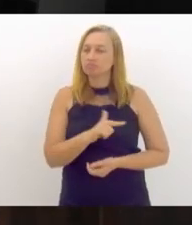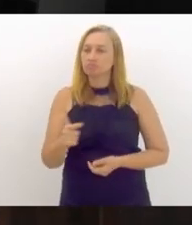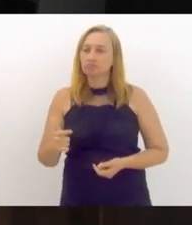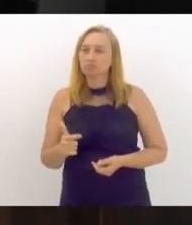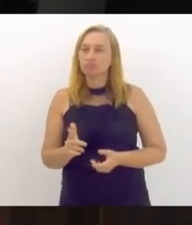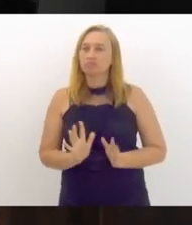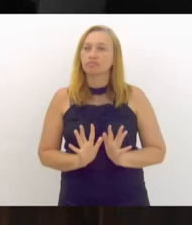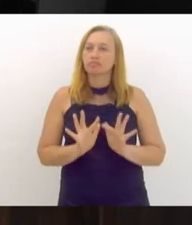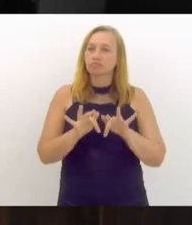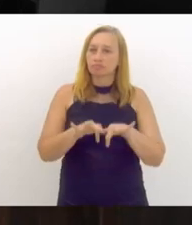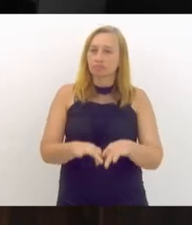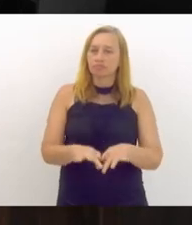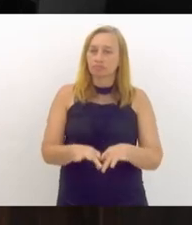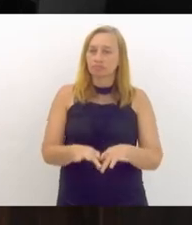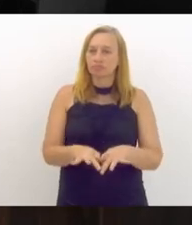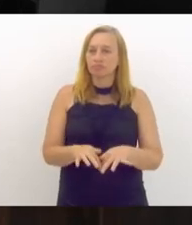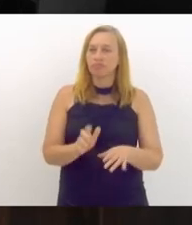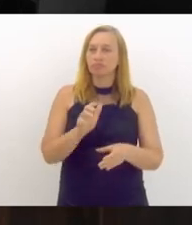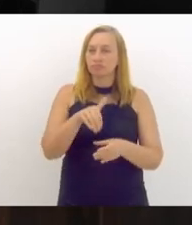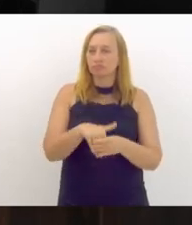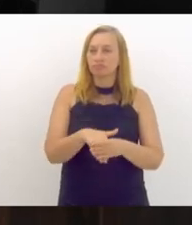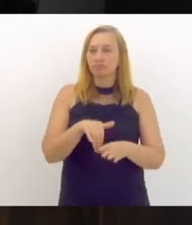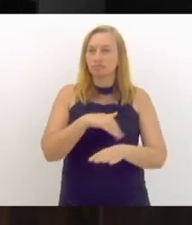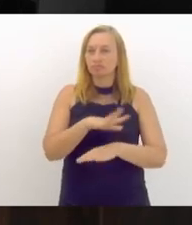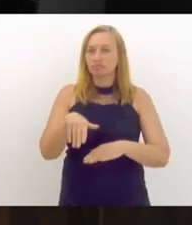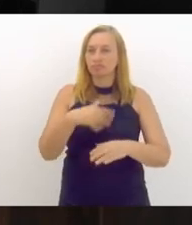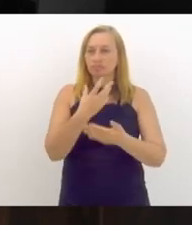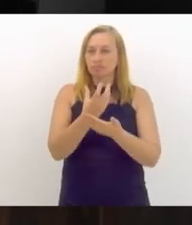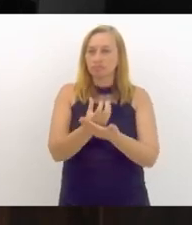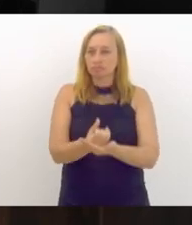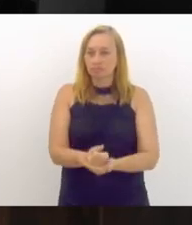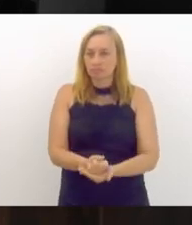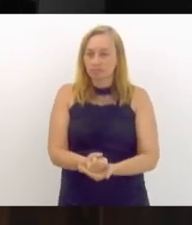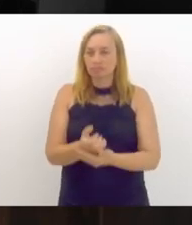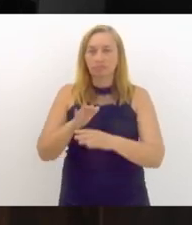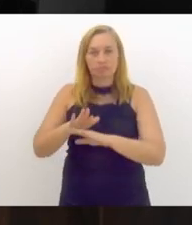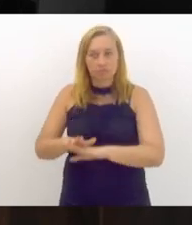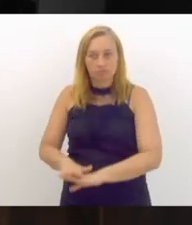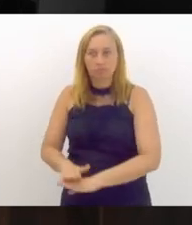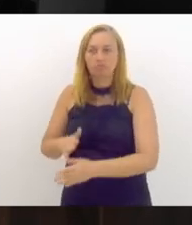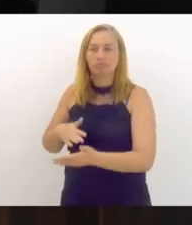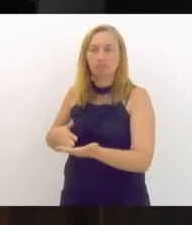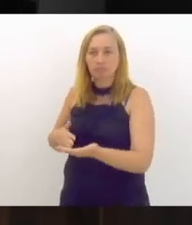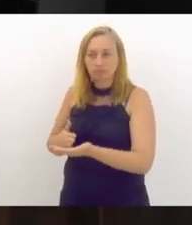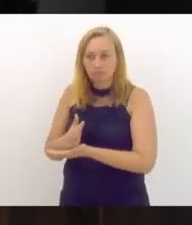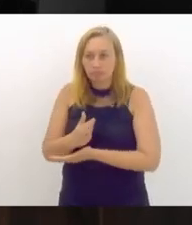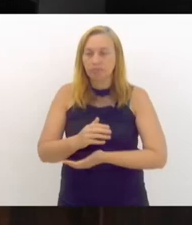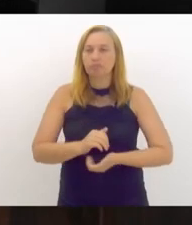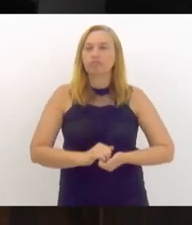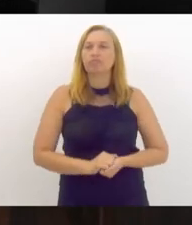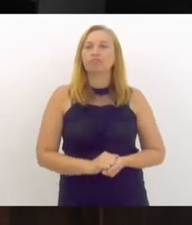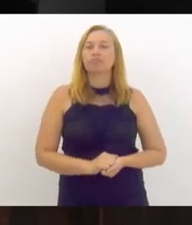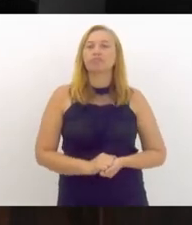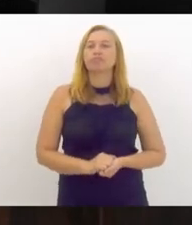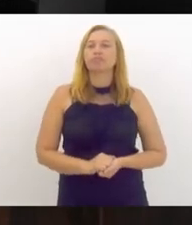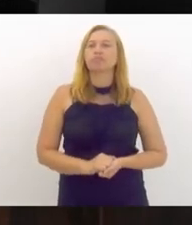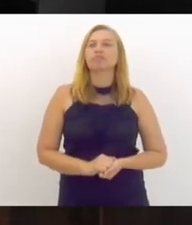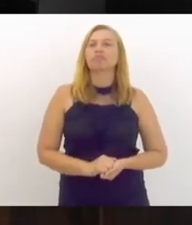vendo quem queira discutir. Cerrada a discussão. Em votação. Senhores que aprovam, permaneçam como estão. Aprovado. Vai